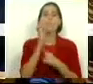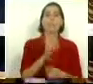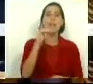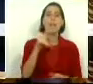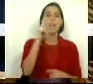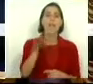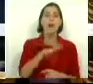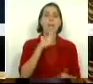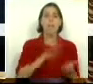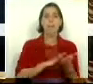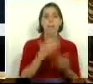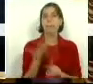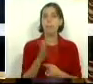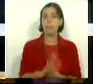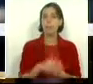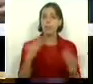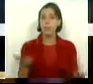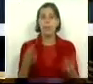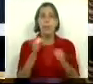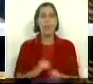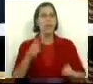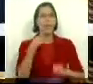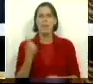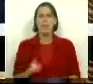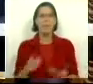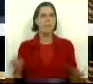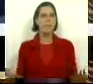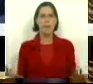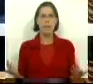do IVA no setor da restauração, porque ninguém entende